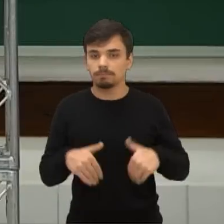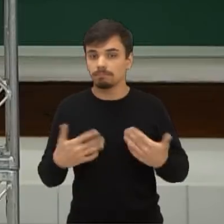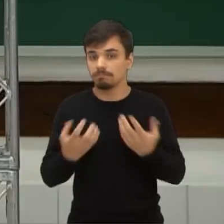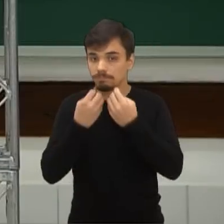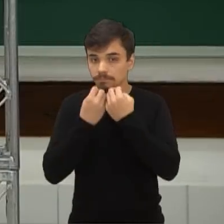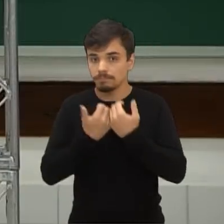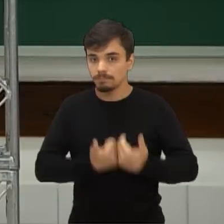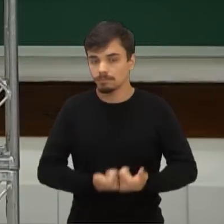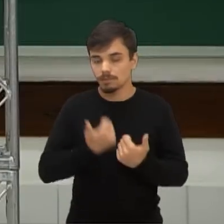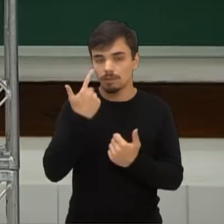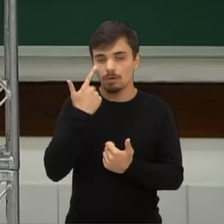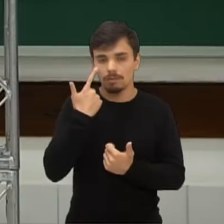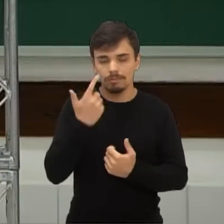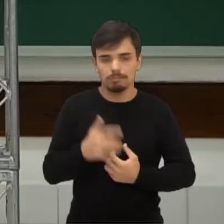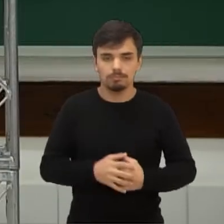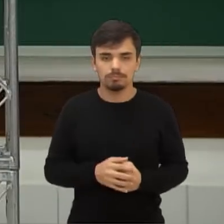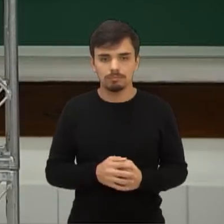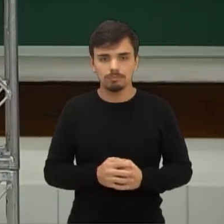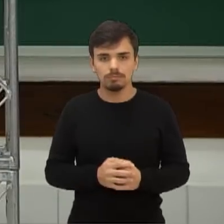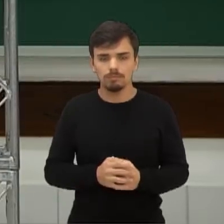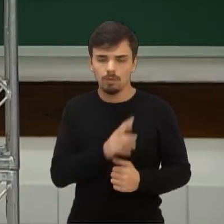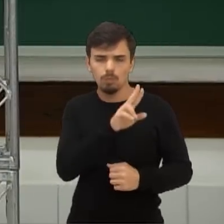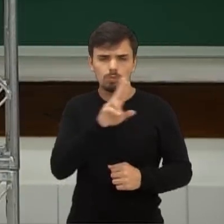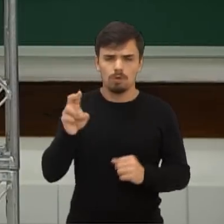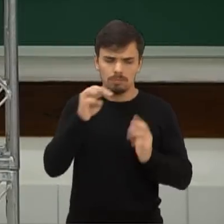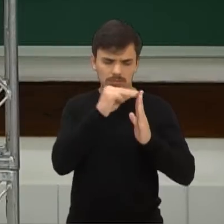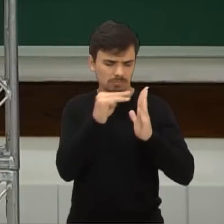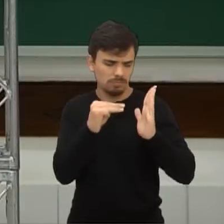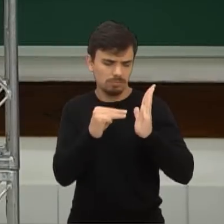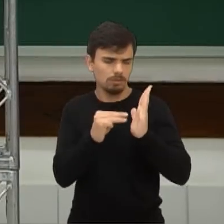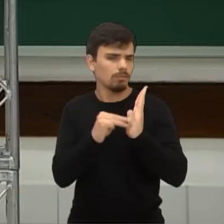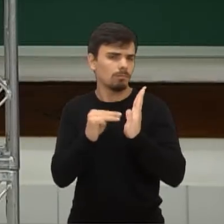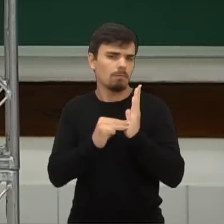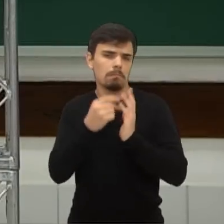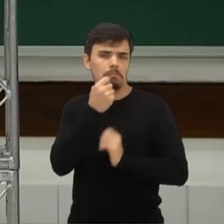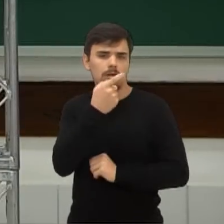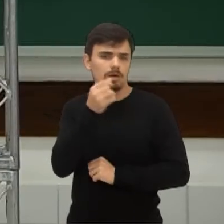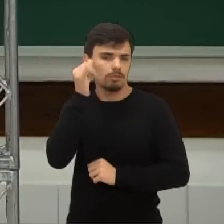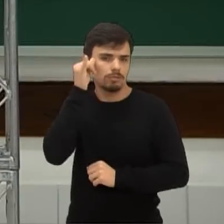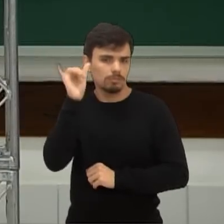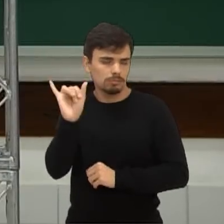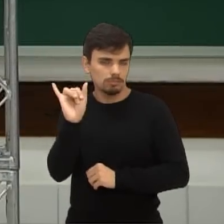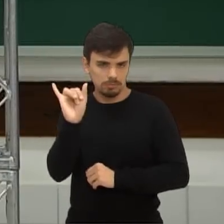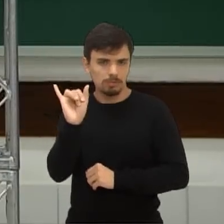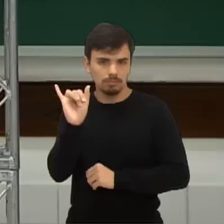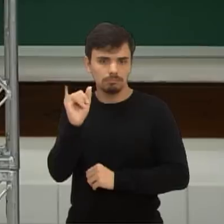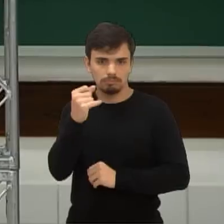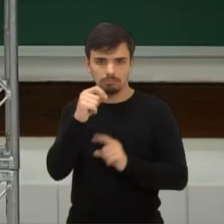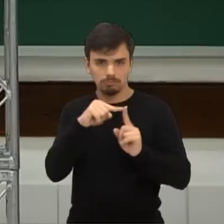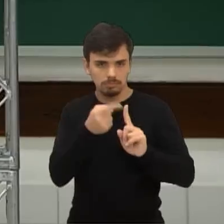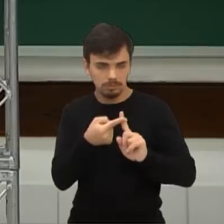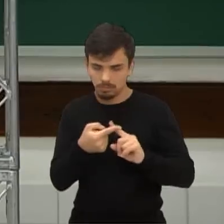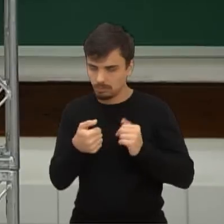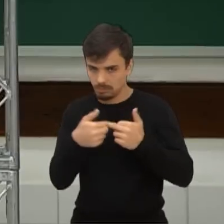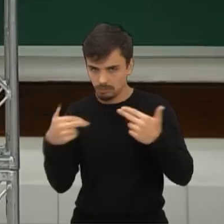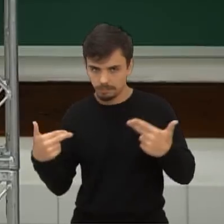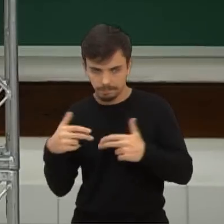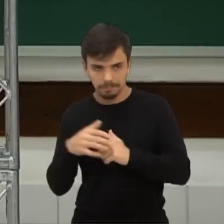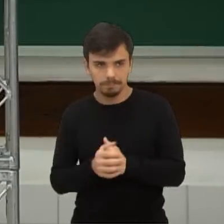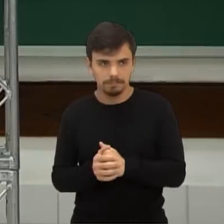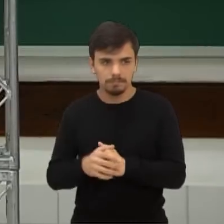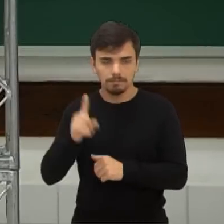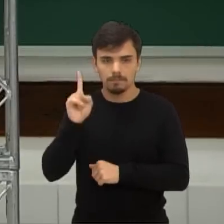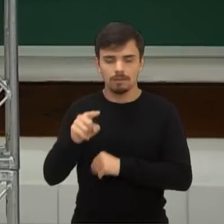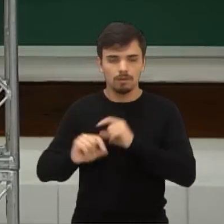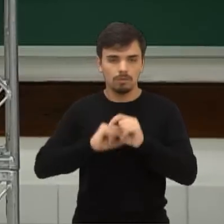Muito bem. Então, olha só, esses chamados métodos anticoncepcionais ou contraceptivos,